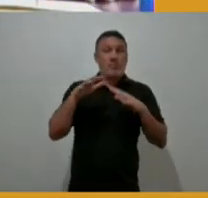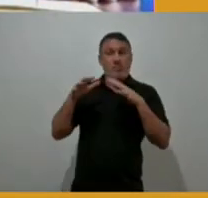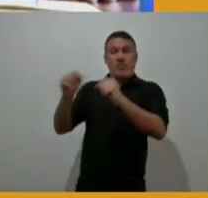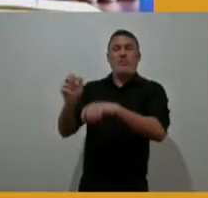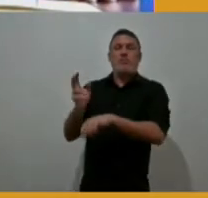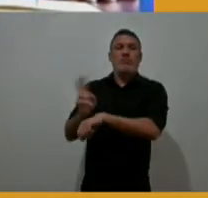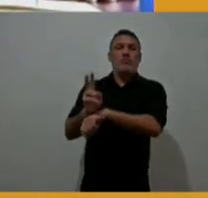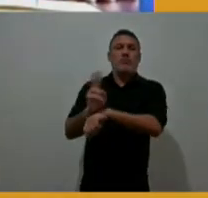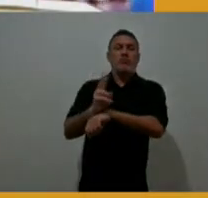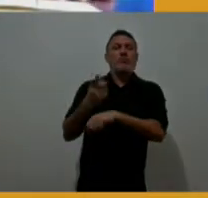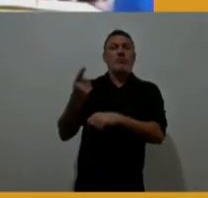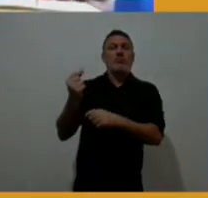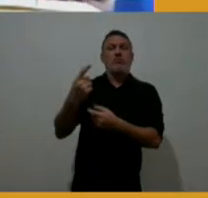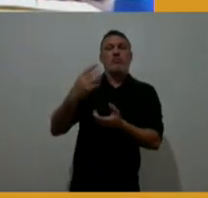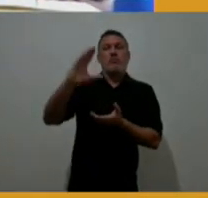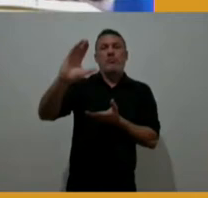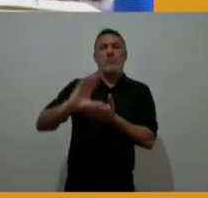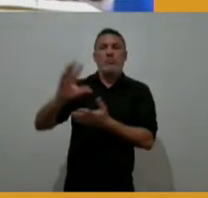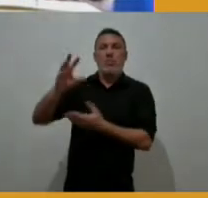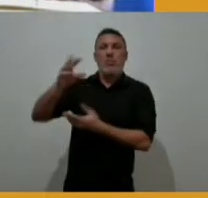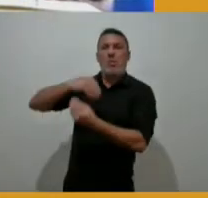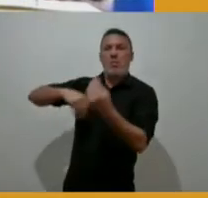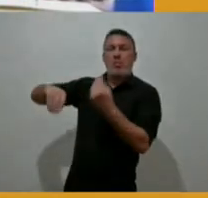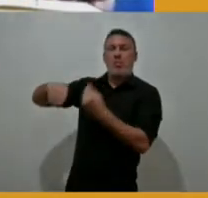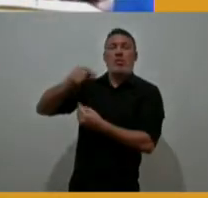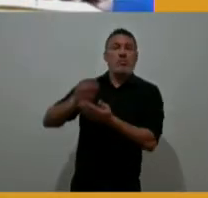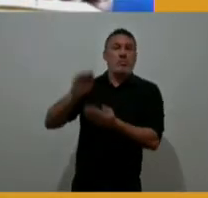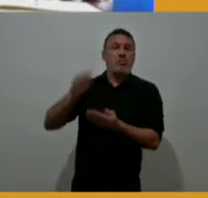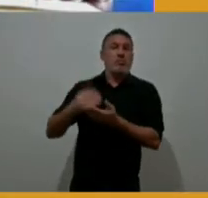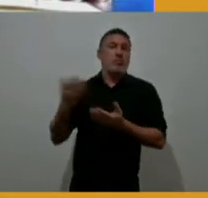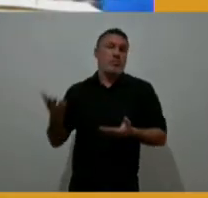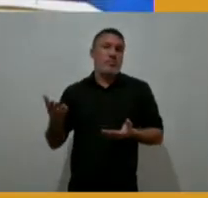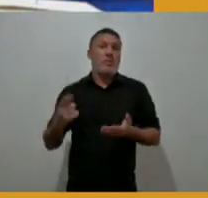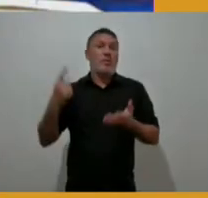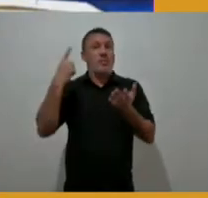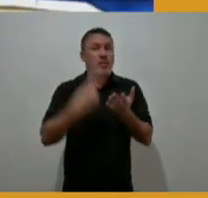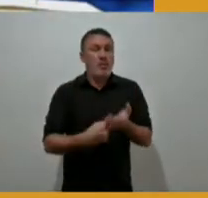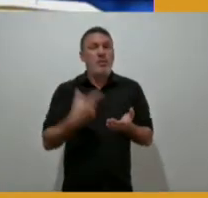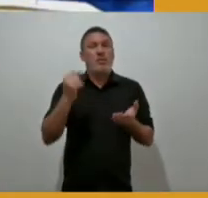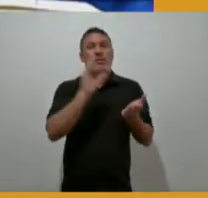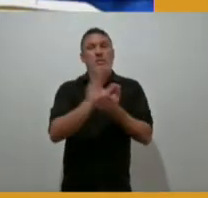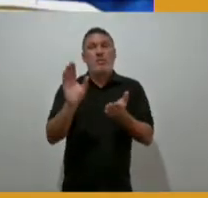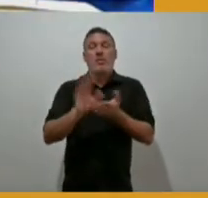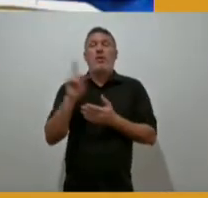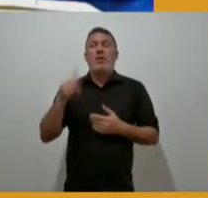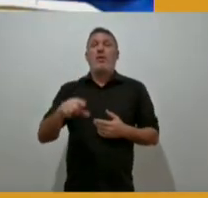do Fundo Soberano. E parte desse recurso é para a poupança intergeracional. Então, é um exemplo